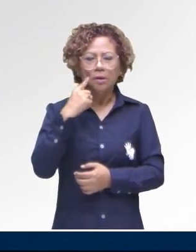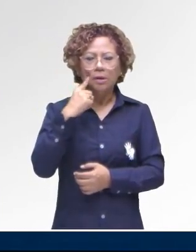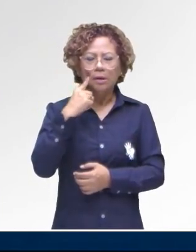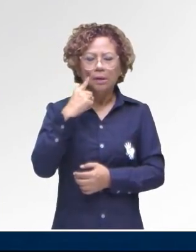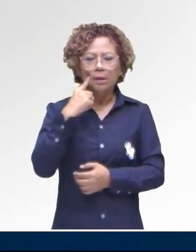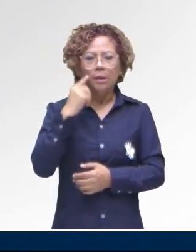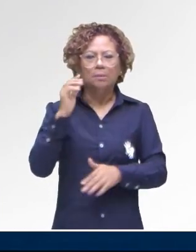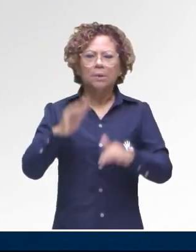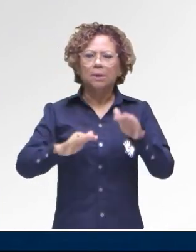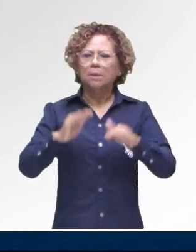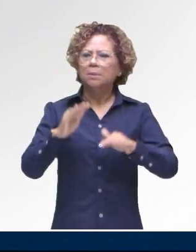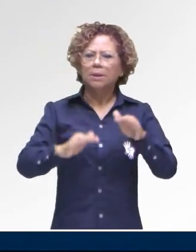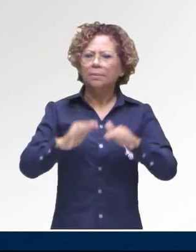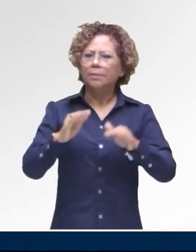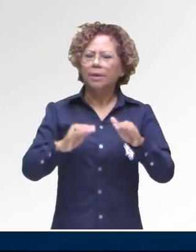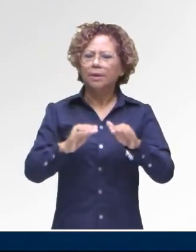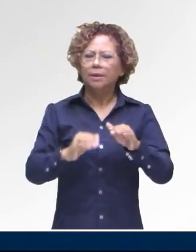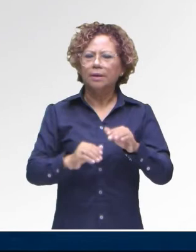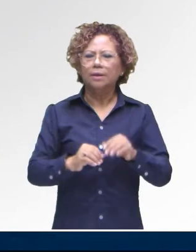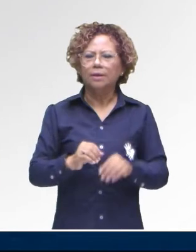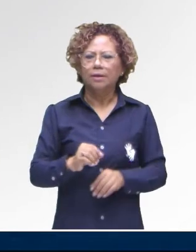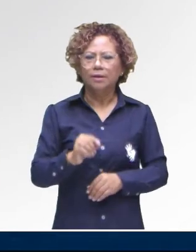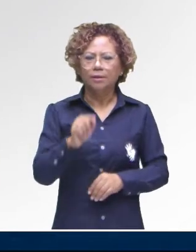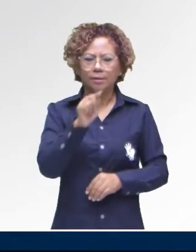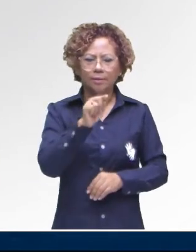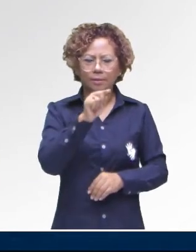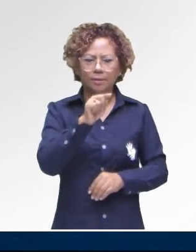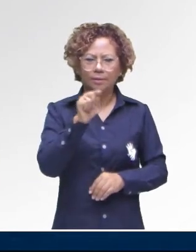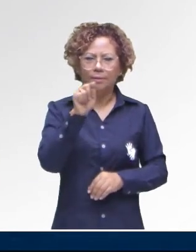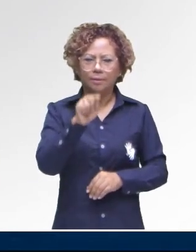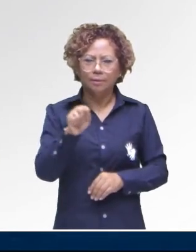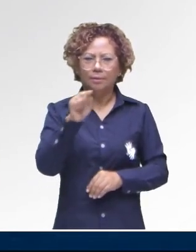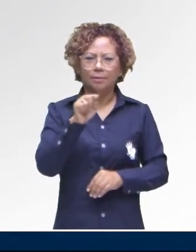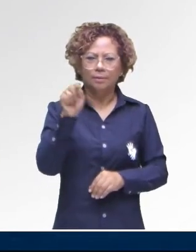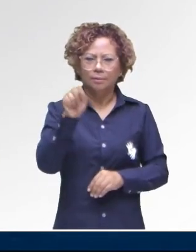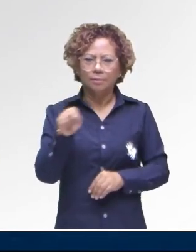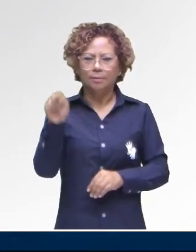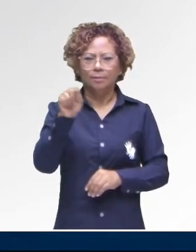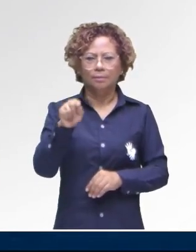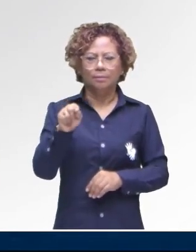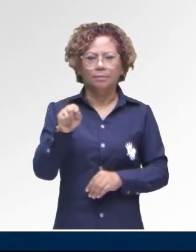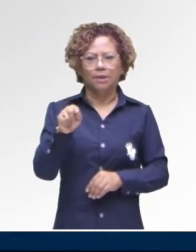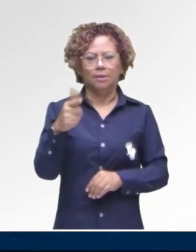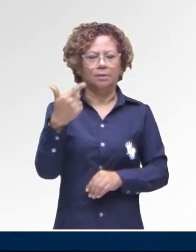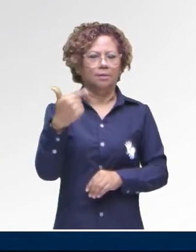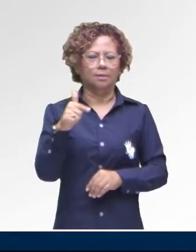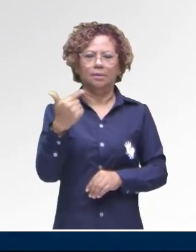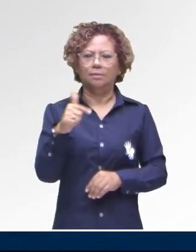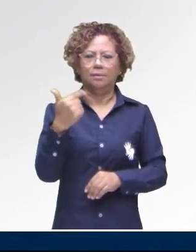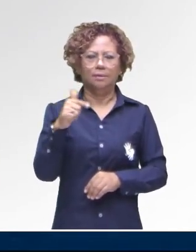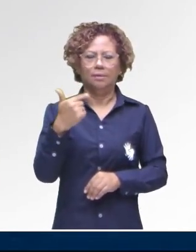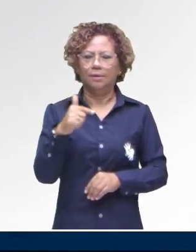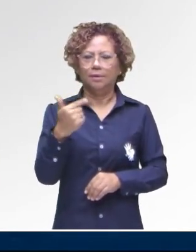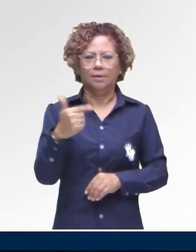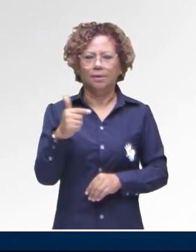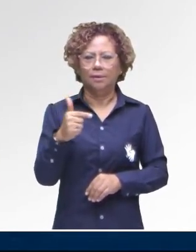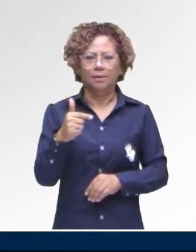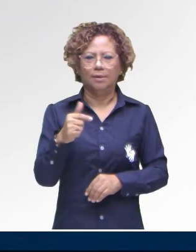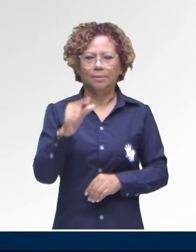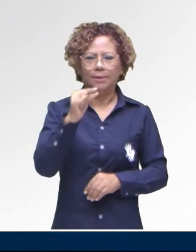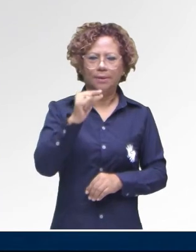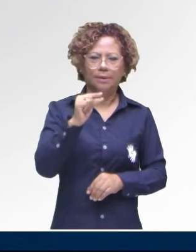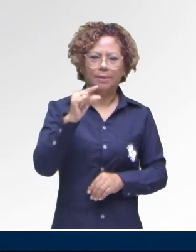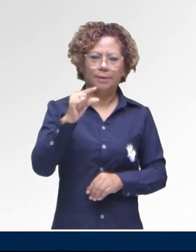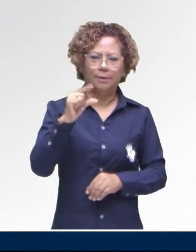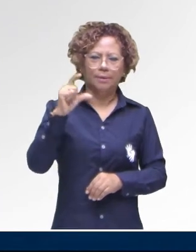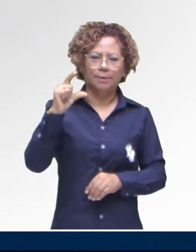professor. Então ele tem tamanho. Não, ele não possui tamanho, tá? Nós